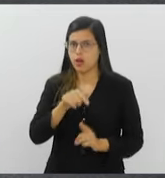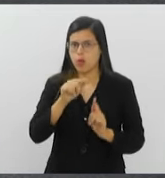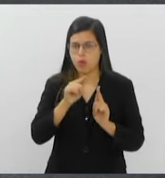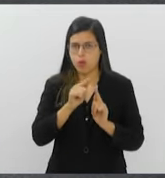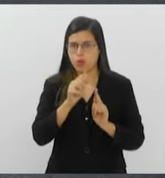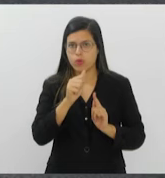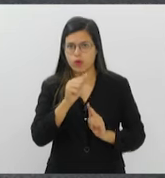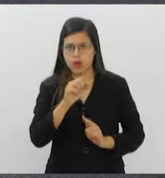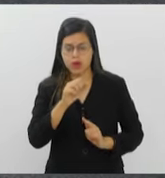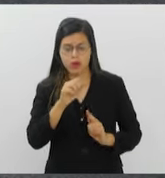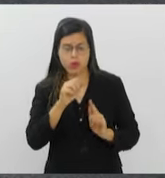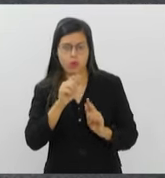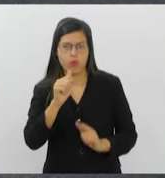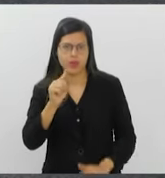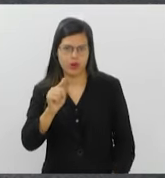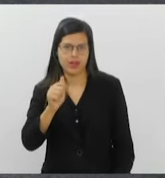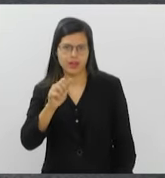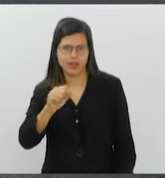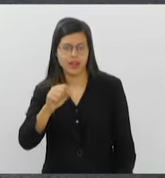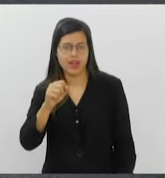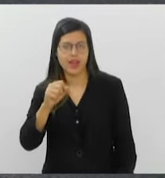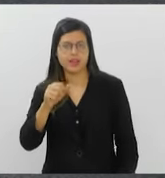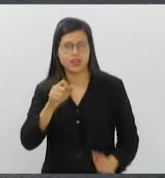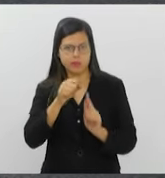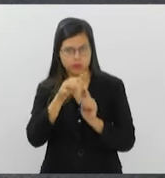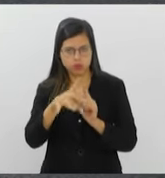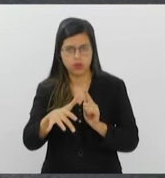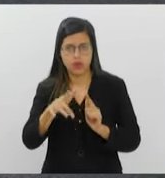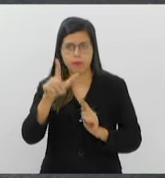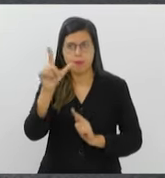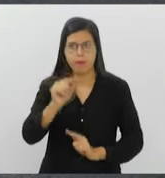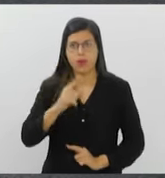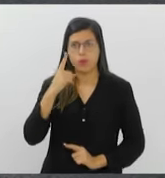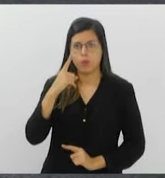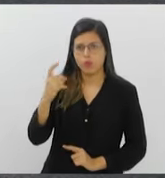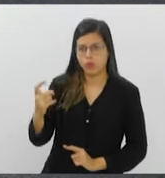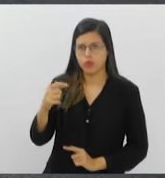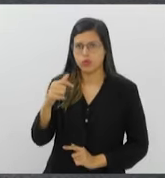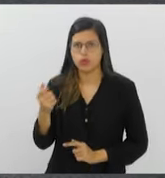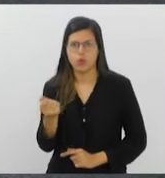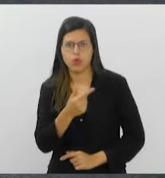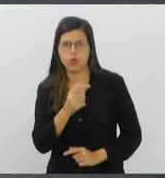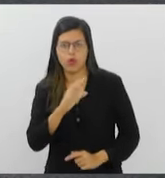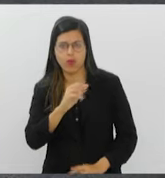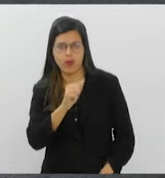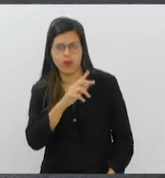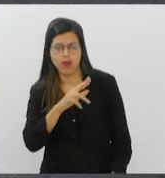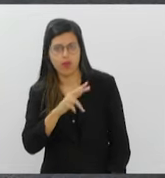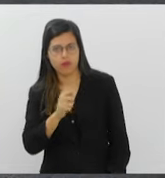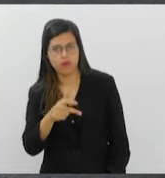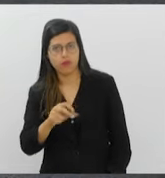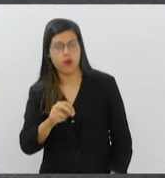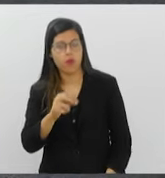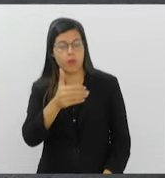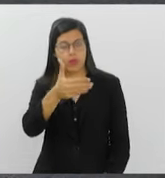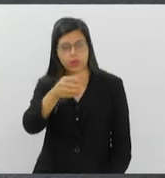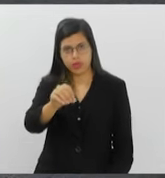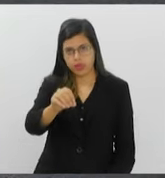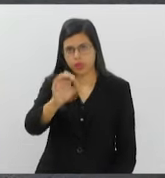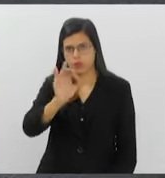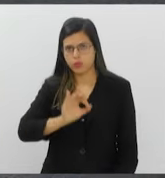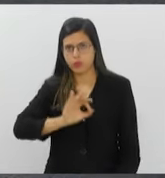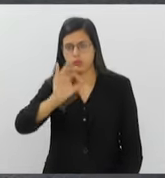carvão, mas que ele tem que, sim, compensar, não apenas com 2%, que é muito pouco, mas com